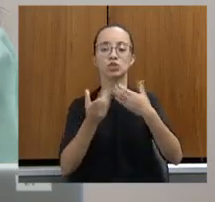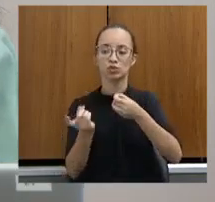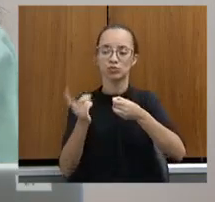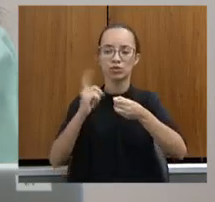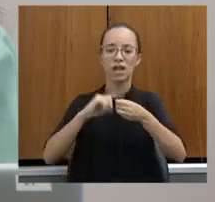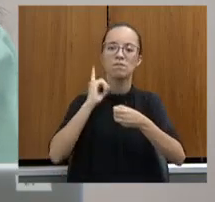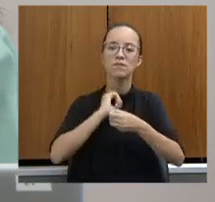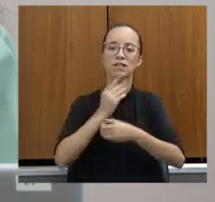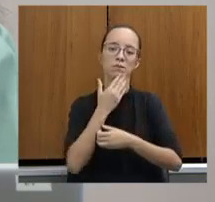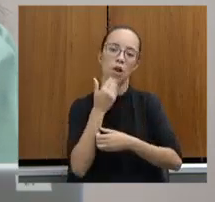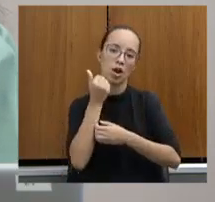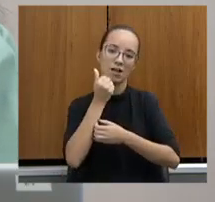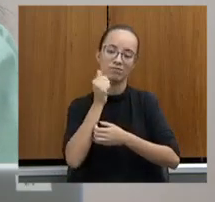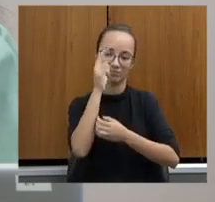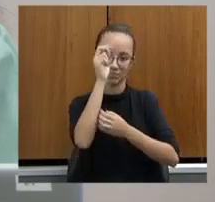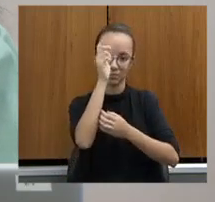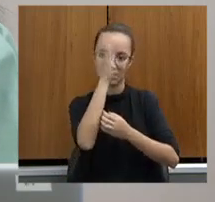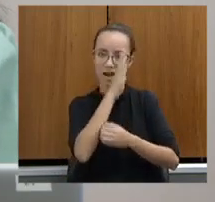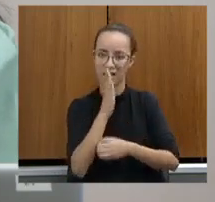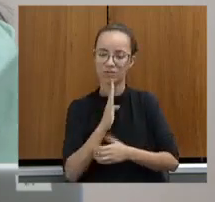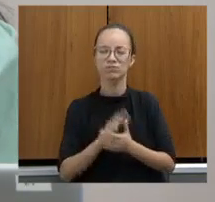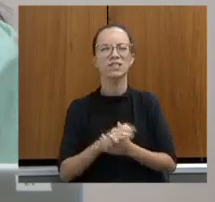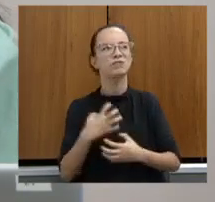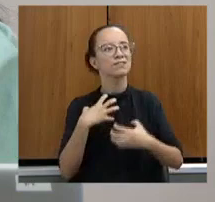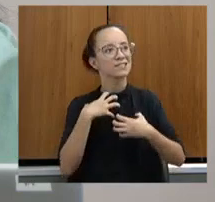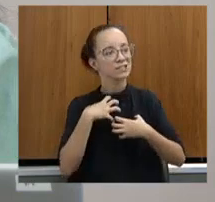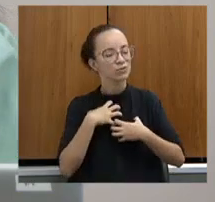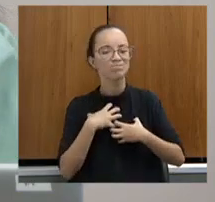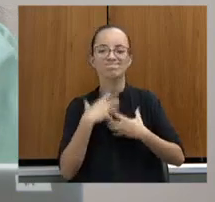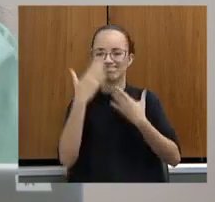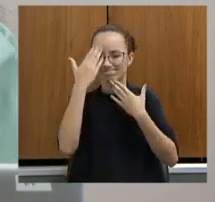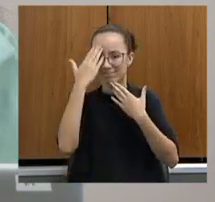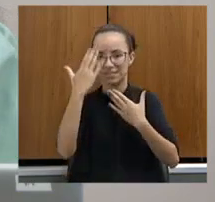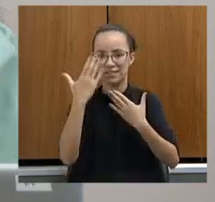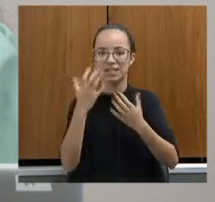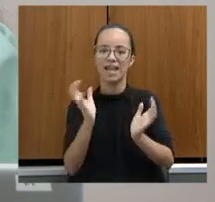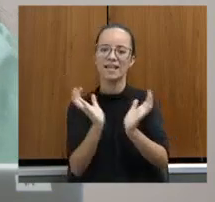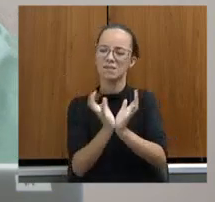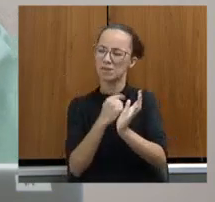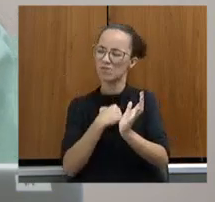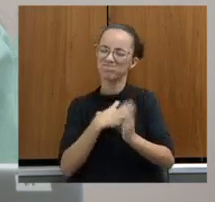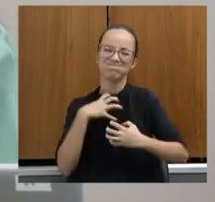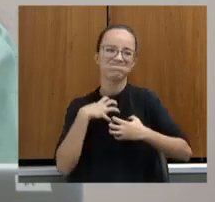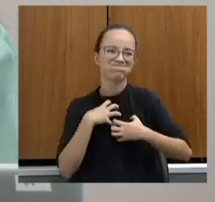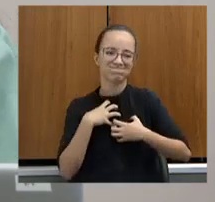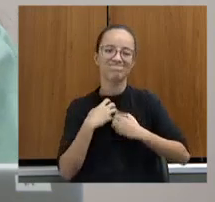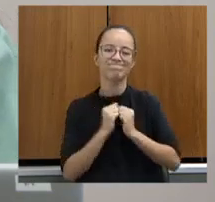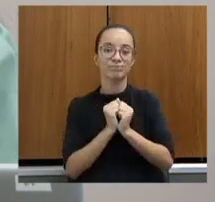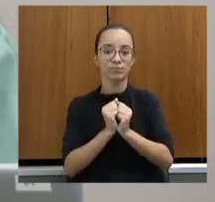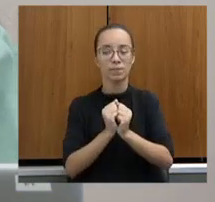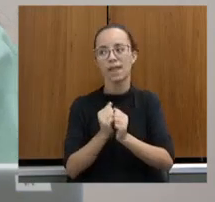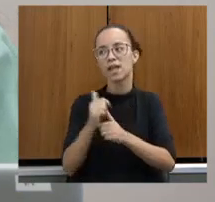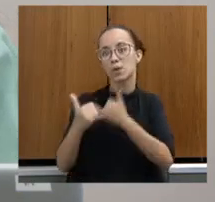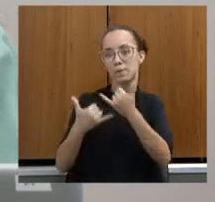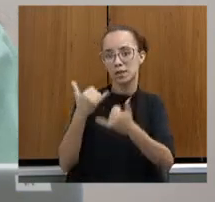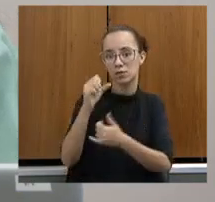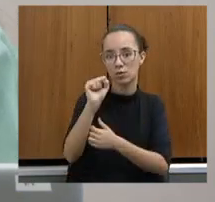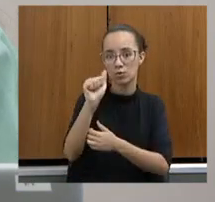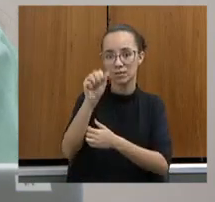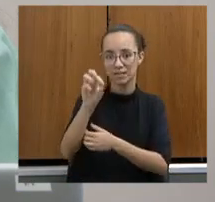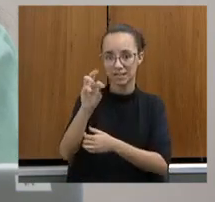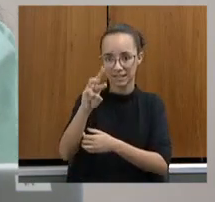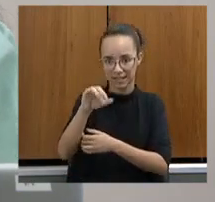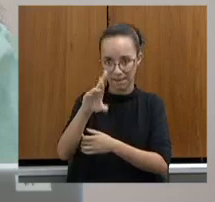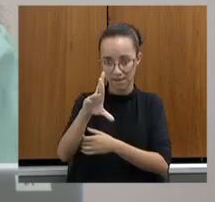para o cenário Nacional eu sou muito grata e me sinto parte dessa equipe eu tenho brincado com as amigas vezes aqui na hora da minha fala